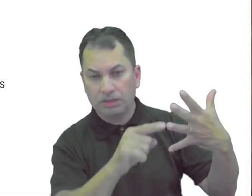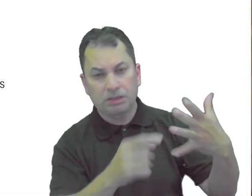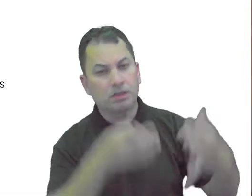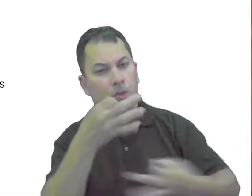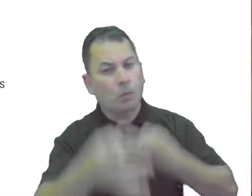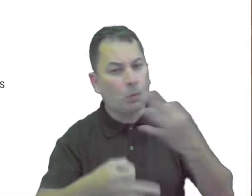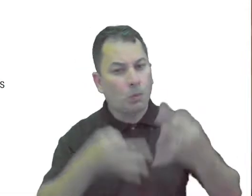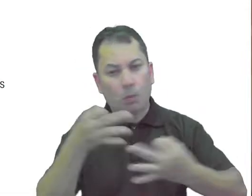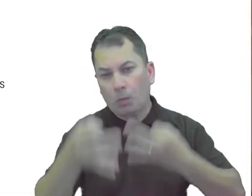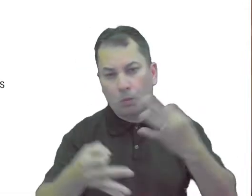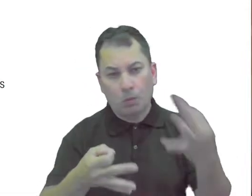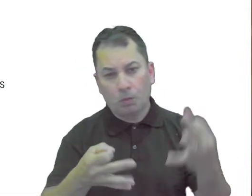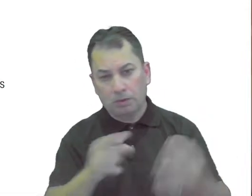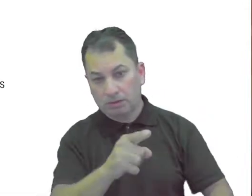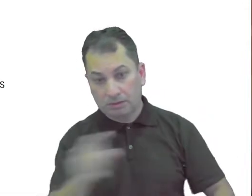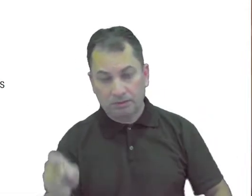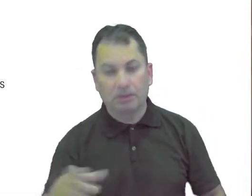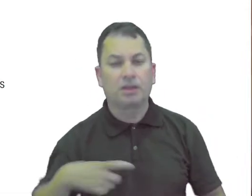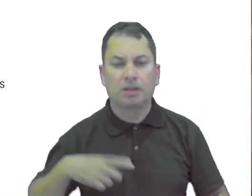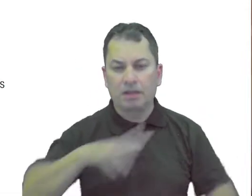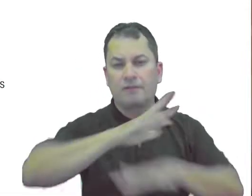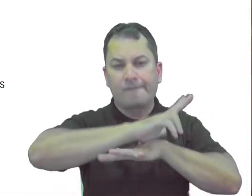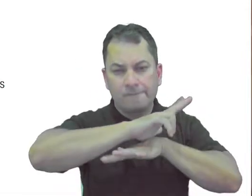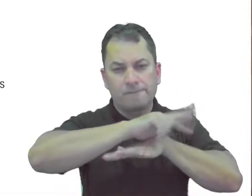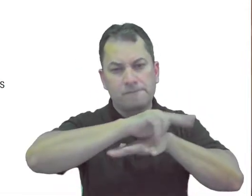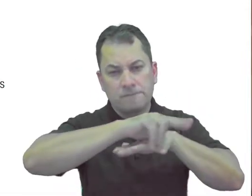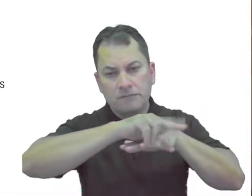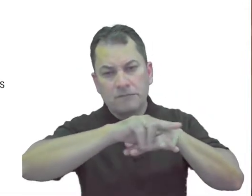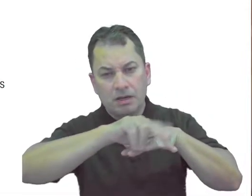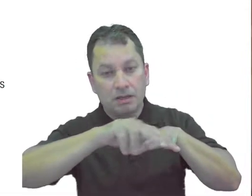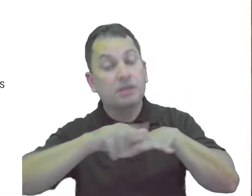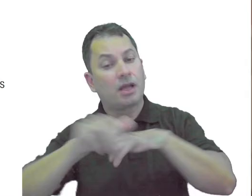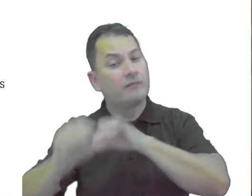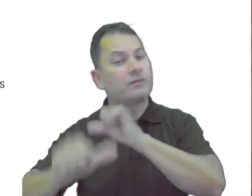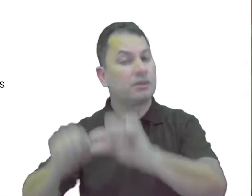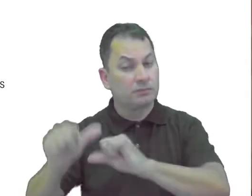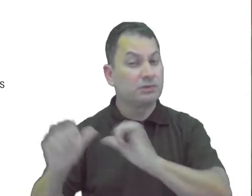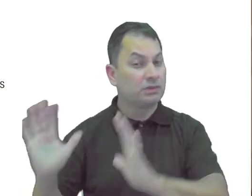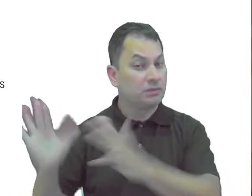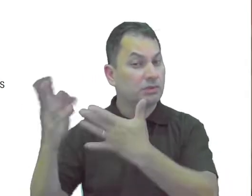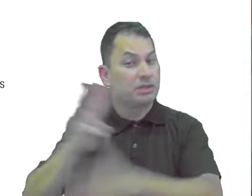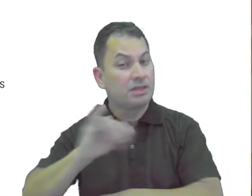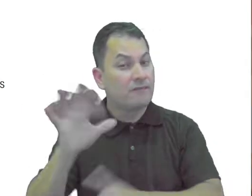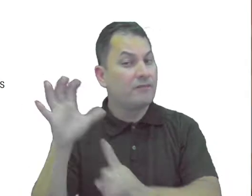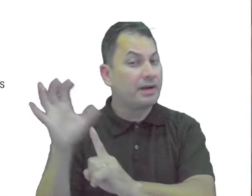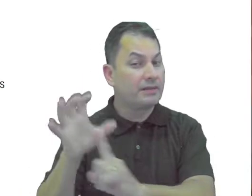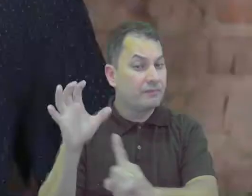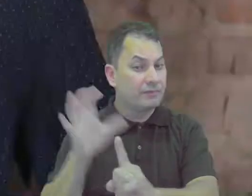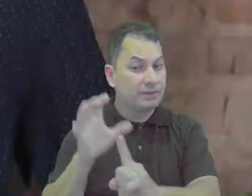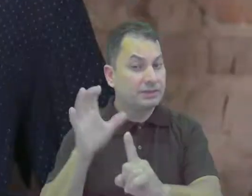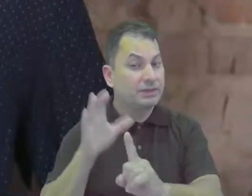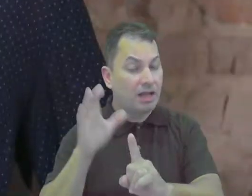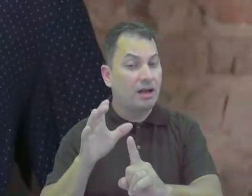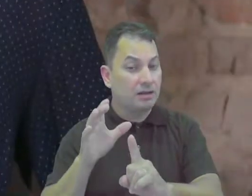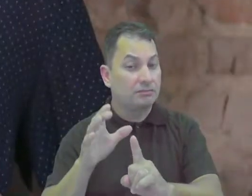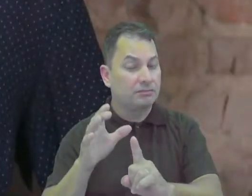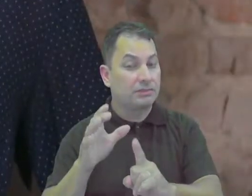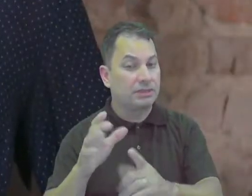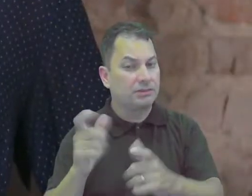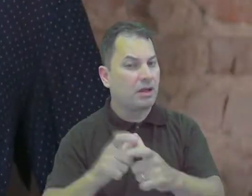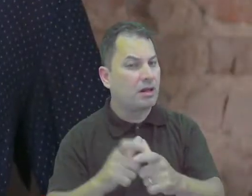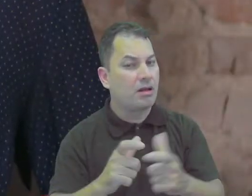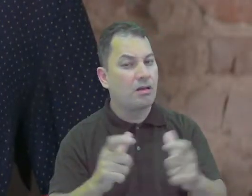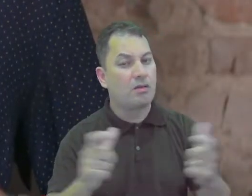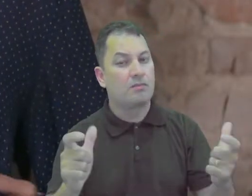tem muitas variáveis climáticas que vão impactar no aumento da ocorrência desses agravos, né? Então, por